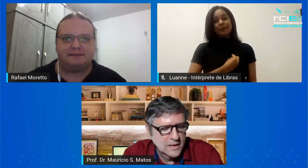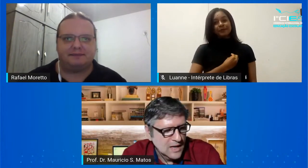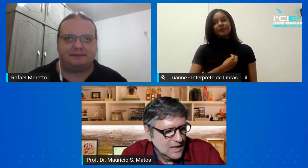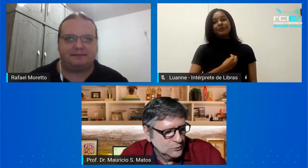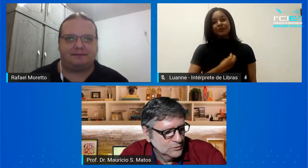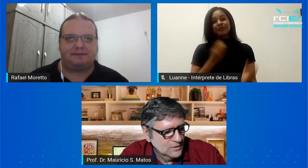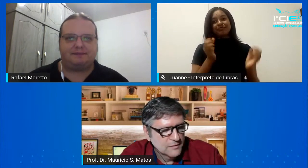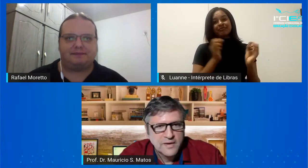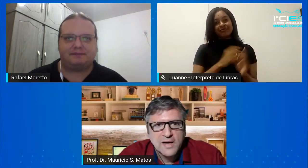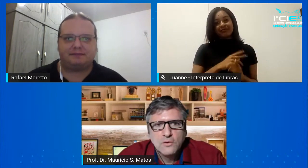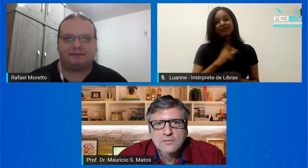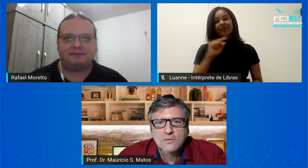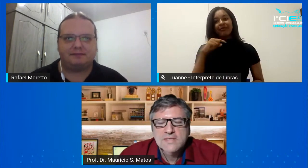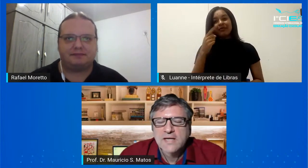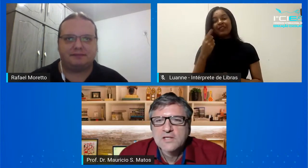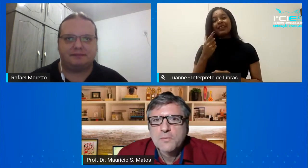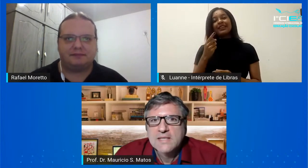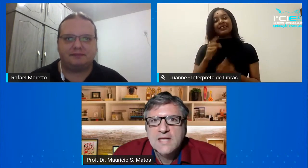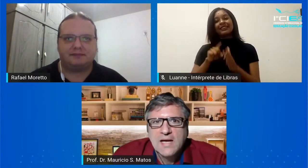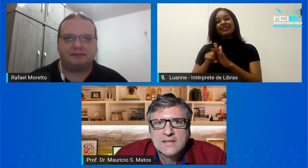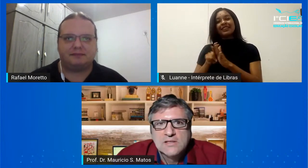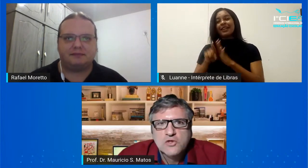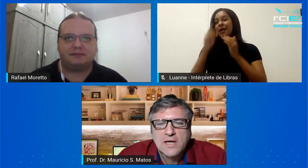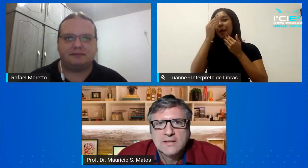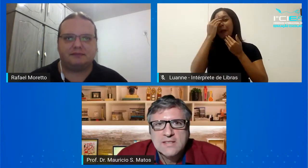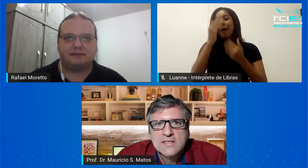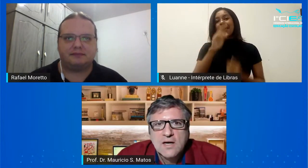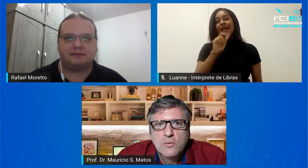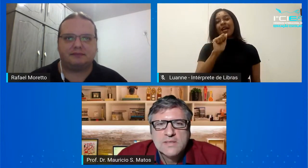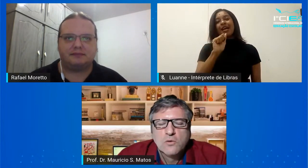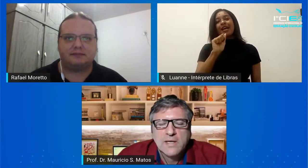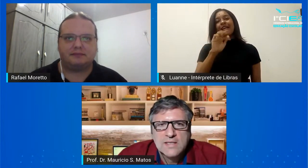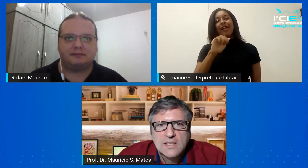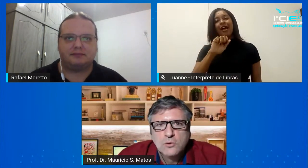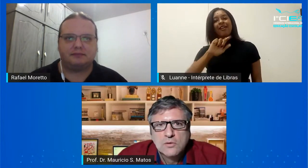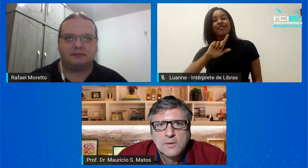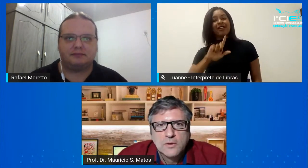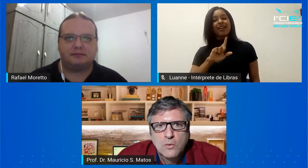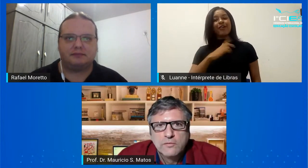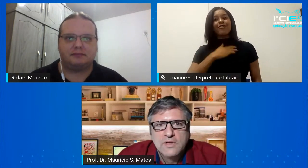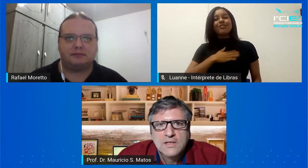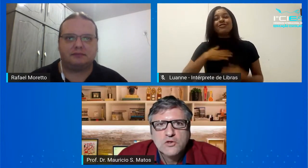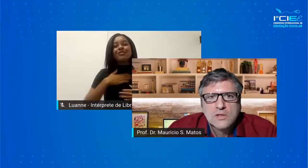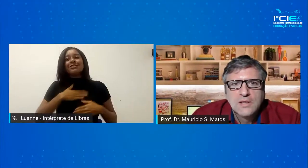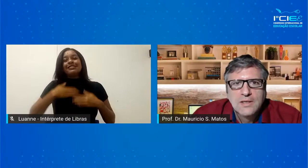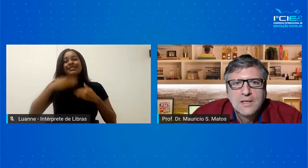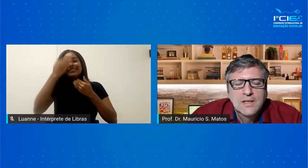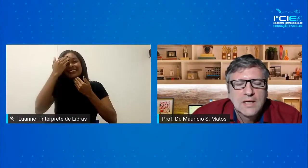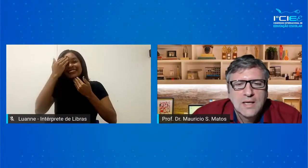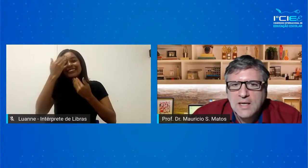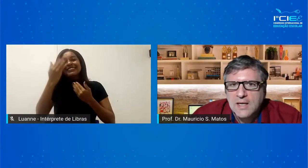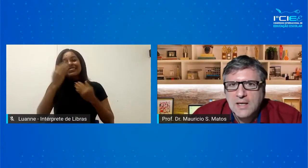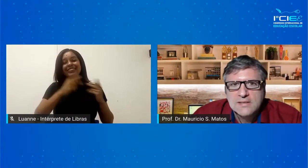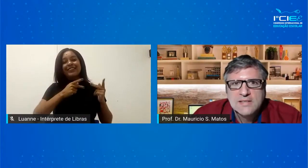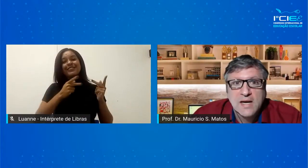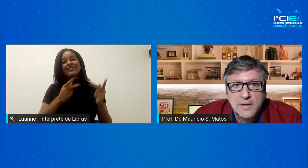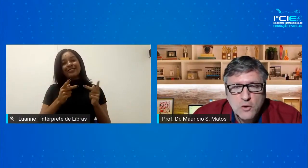obrigado Rafael gostaria de mais nada de agradecer a comissão organizadora pelo convite